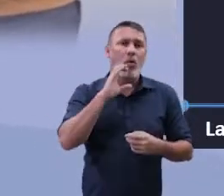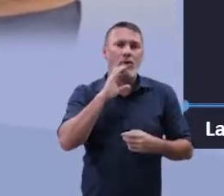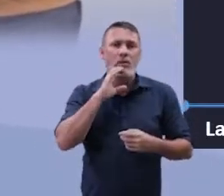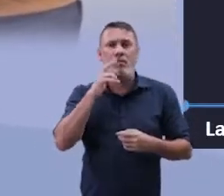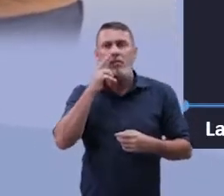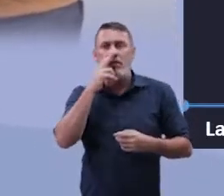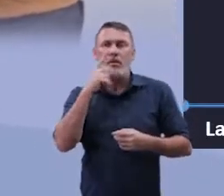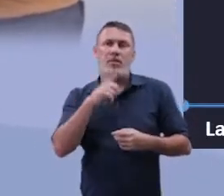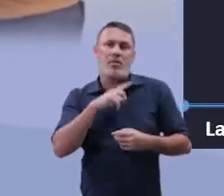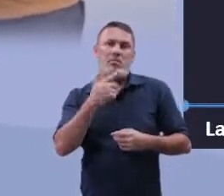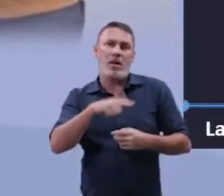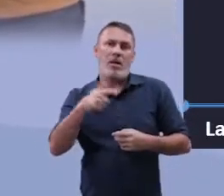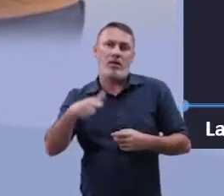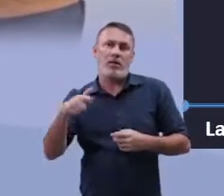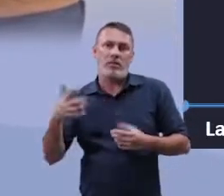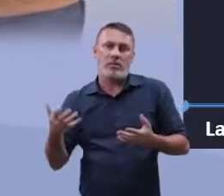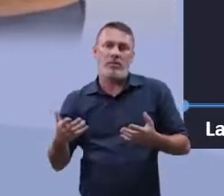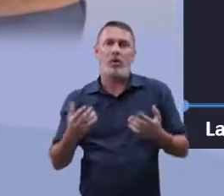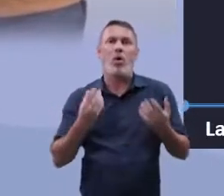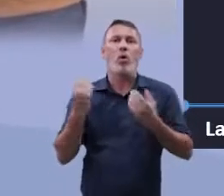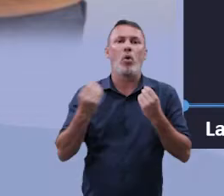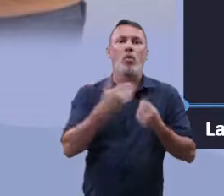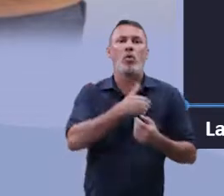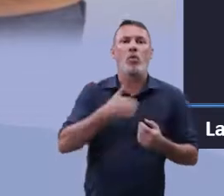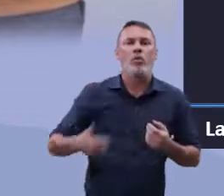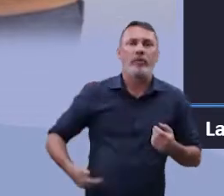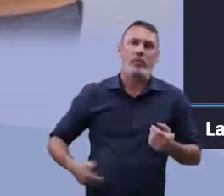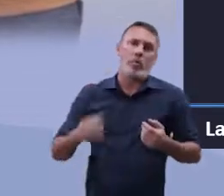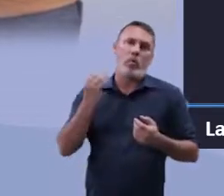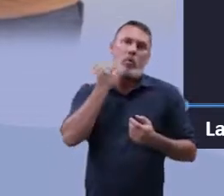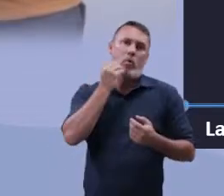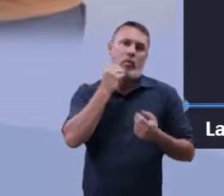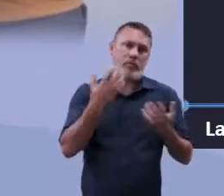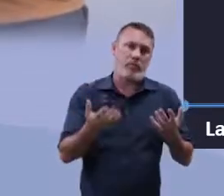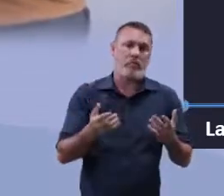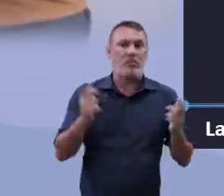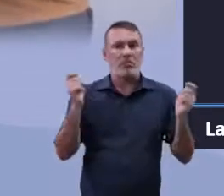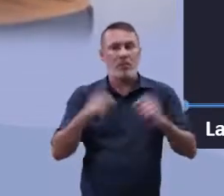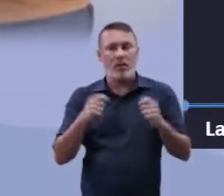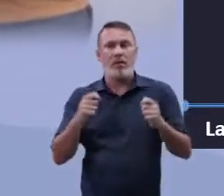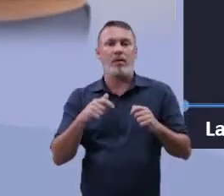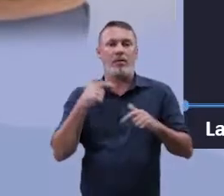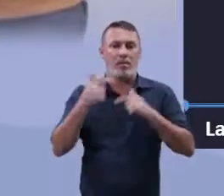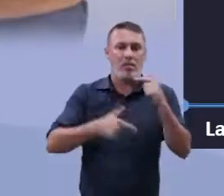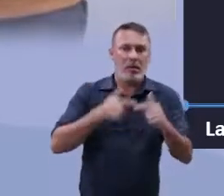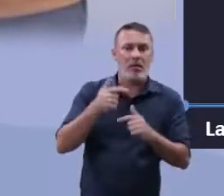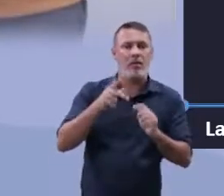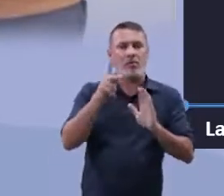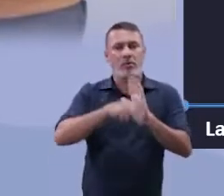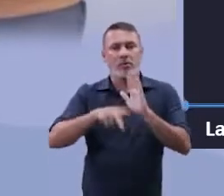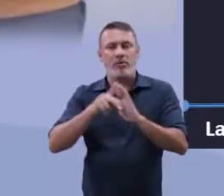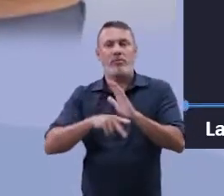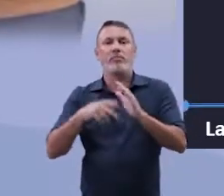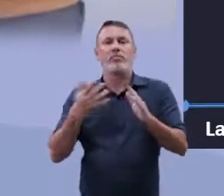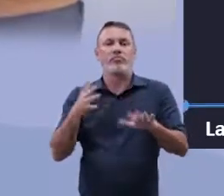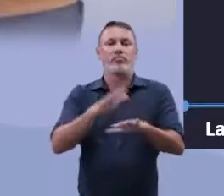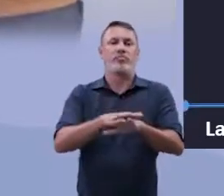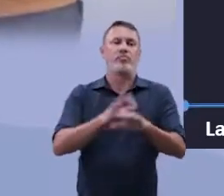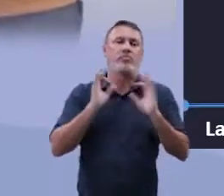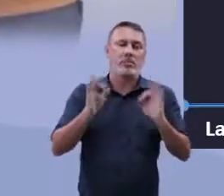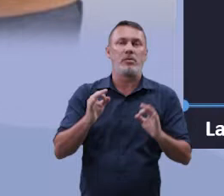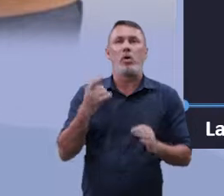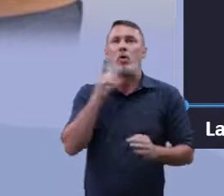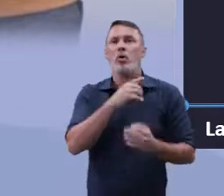conhecimento elas acabam encaixando com outros temas. E como que o governo, obviamente, pode trabalhar nesse projeto de